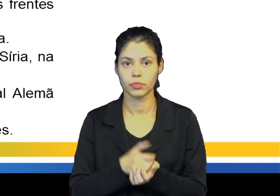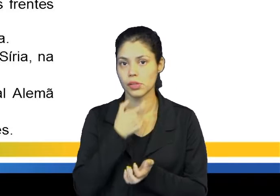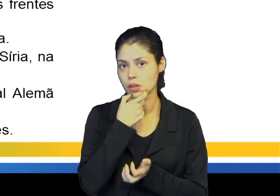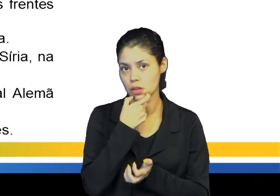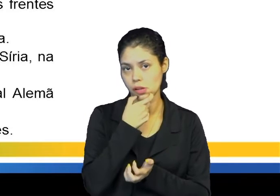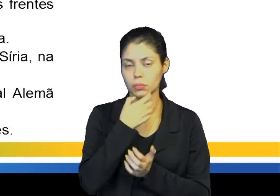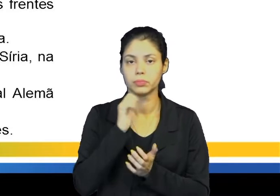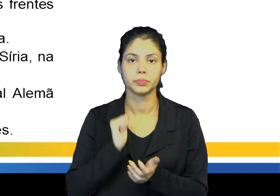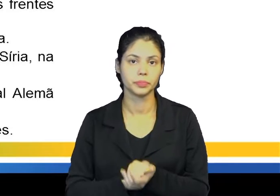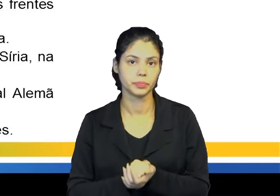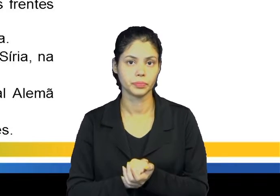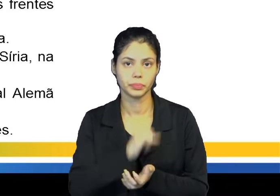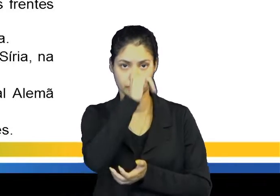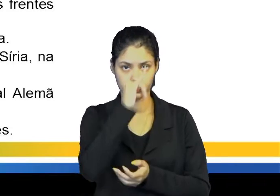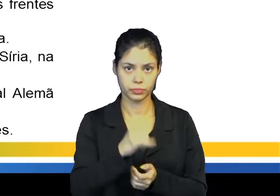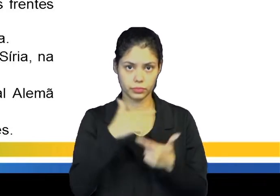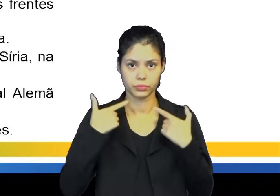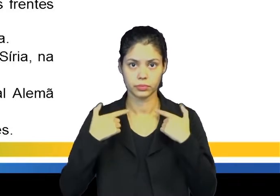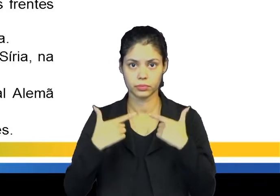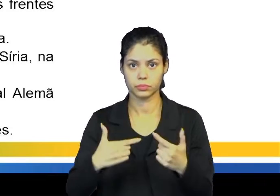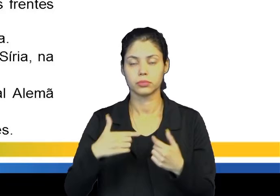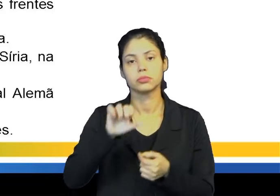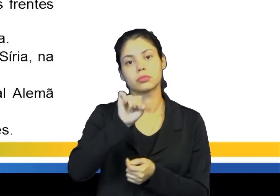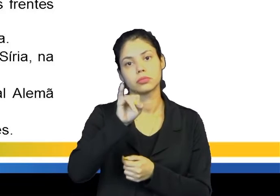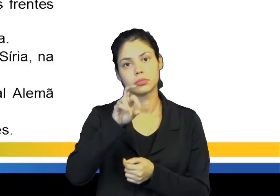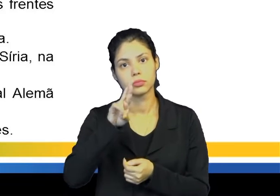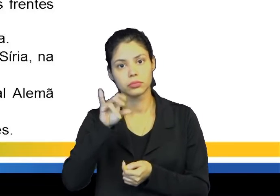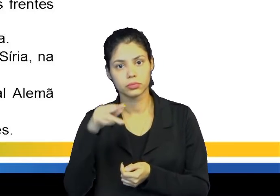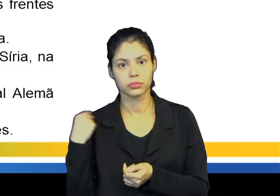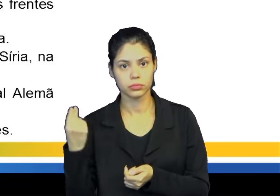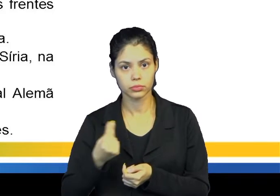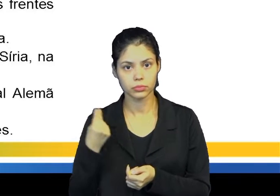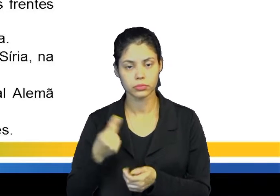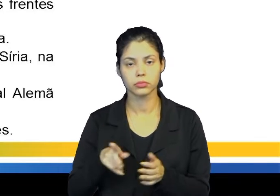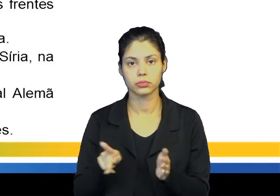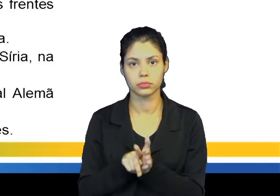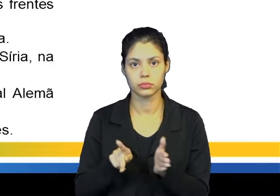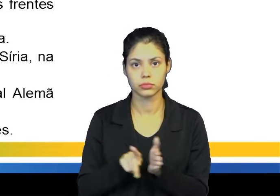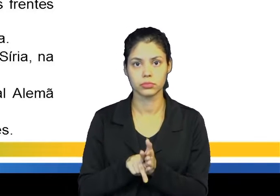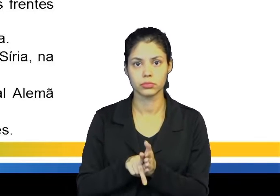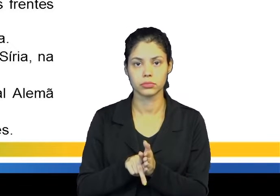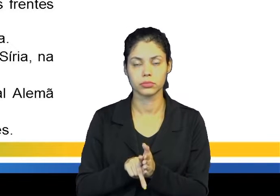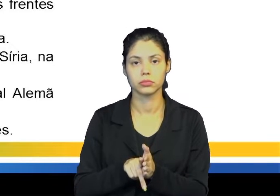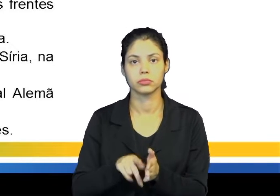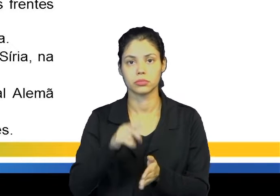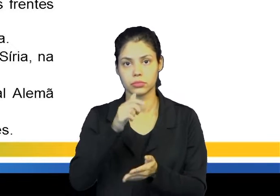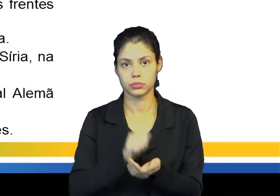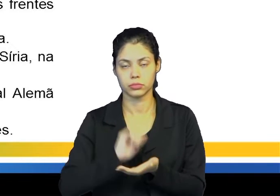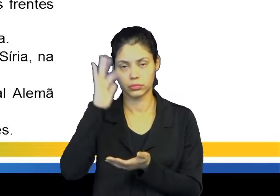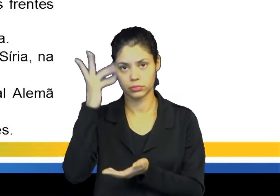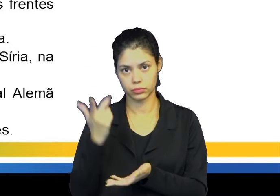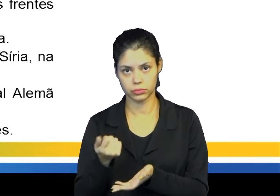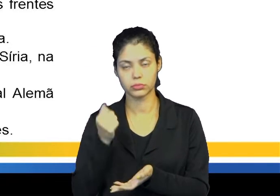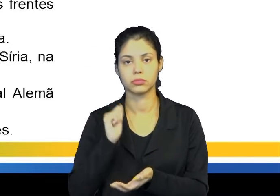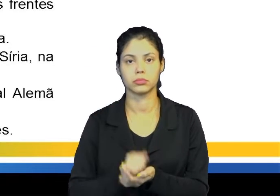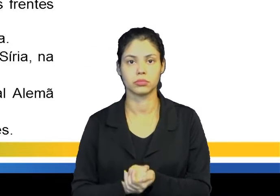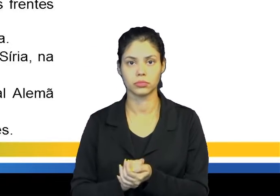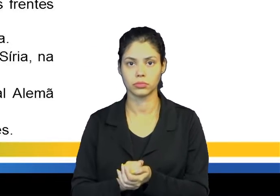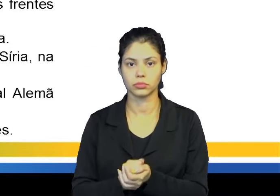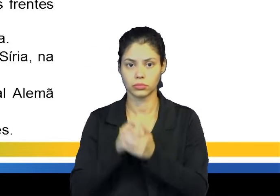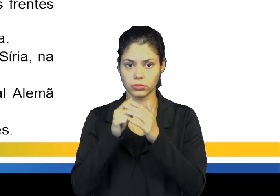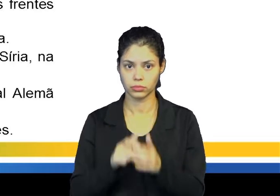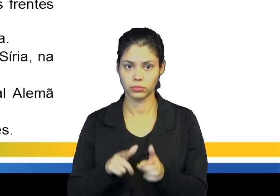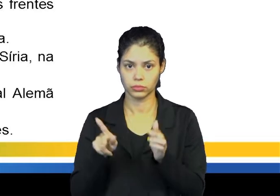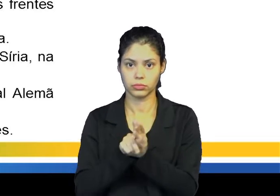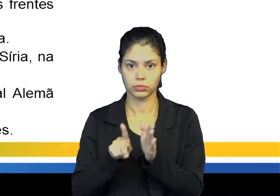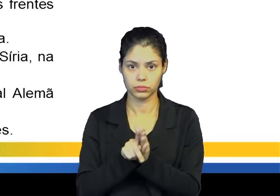e o Império Otomano guerrearam na Síria, na Arábia e na Palestina. Na África, né, as operações tiveram como centro ali